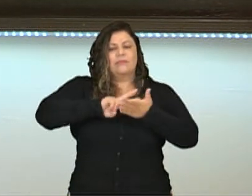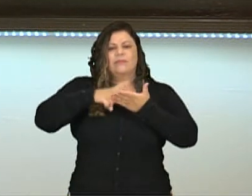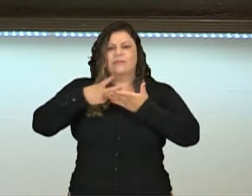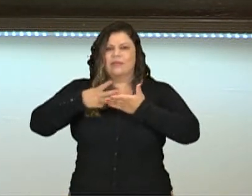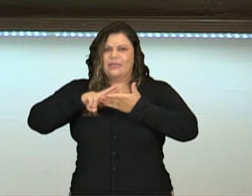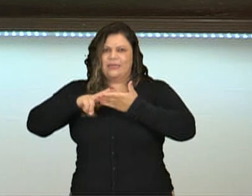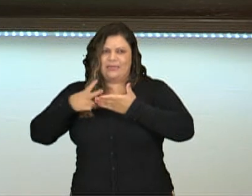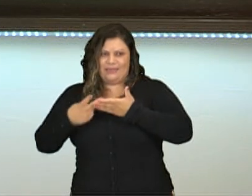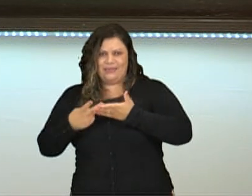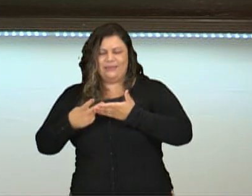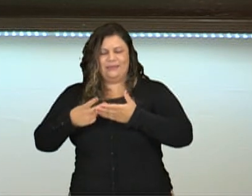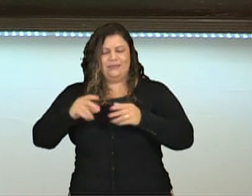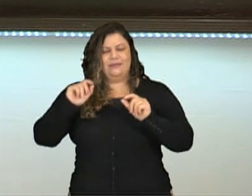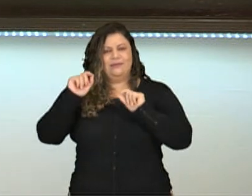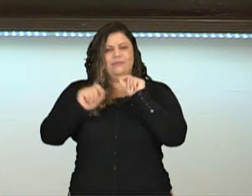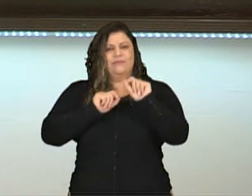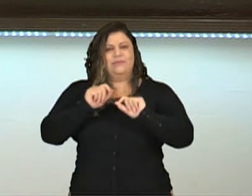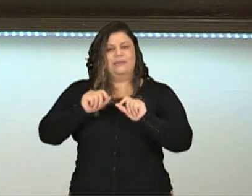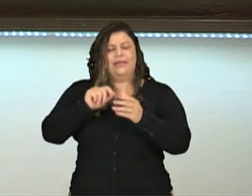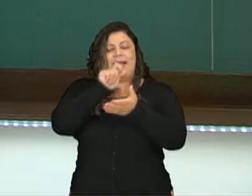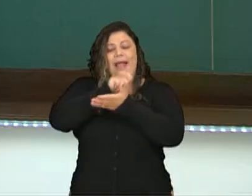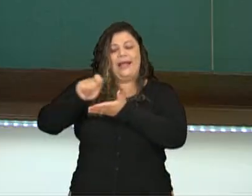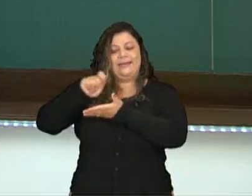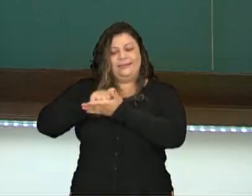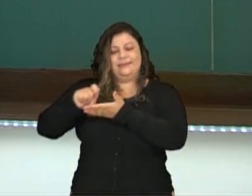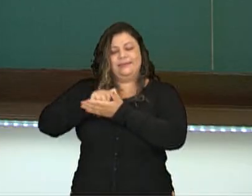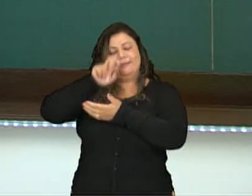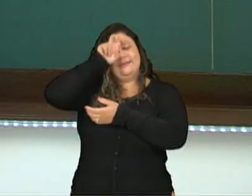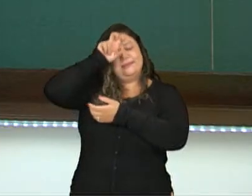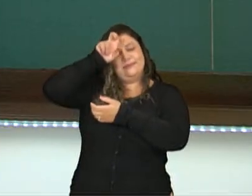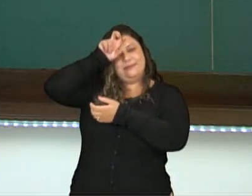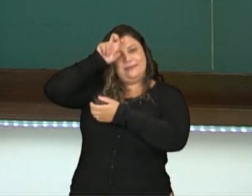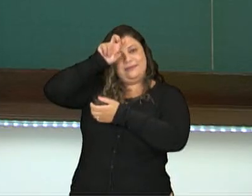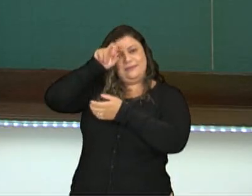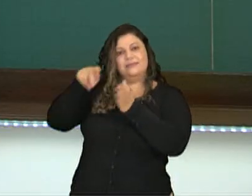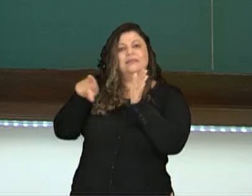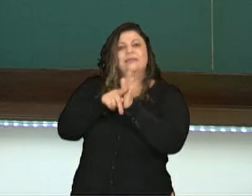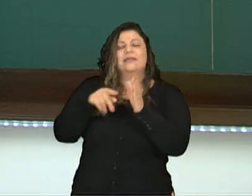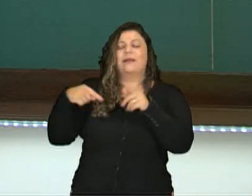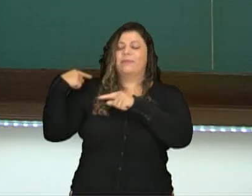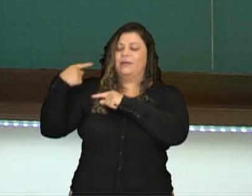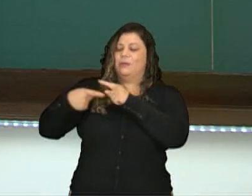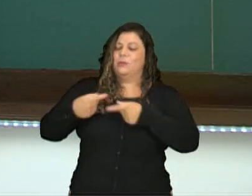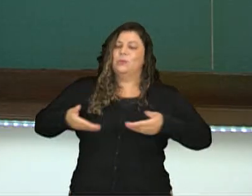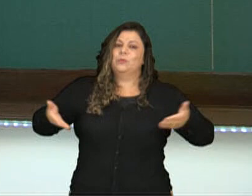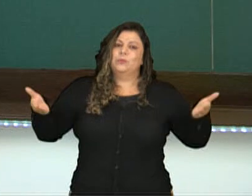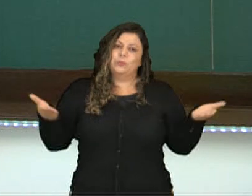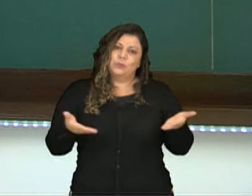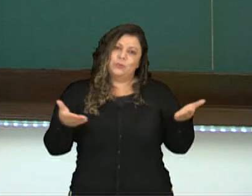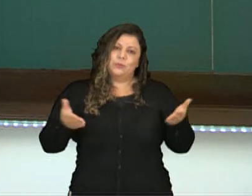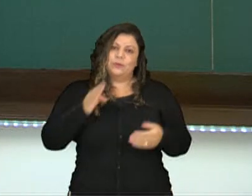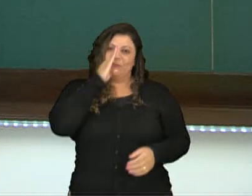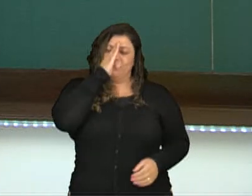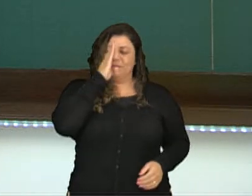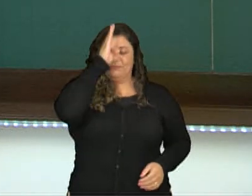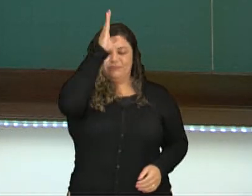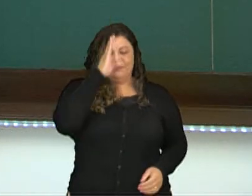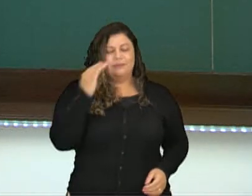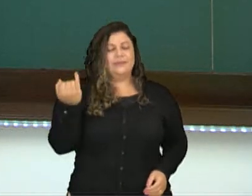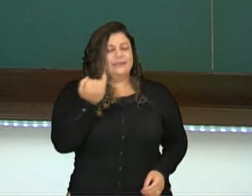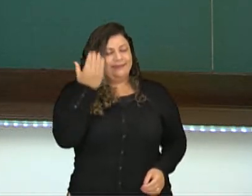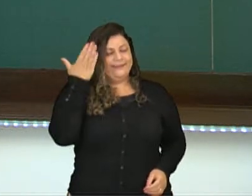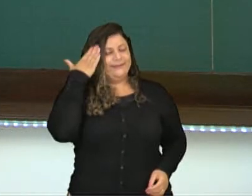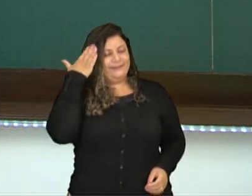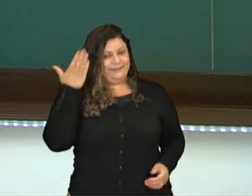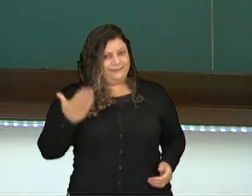traduzidos o hieróglifo, que era a escrita do Egito, para os dias atuais. E isso foi fundamental para entendermos a história